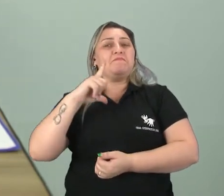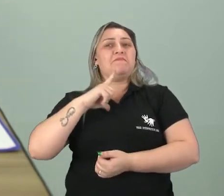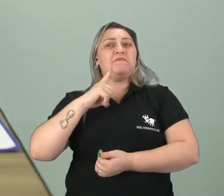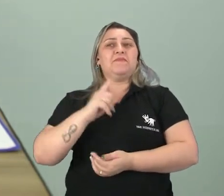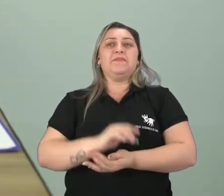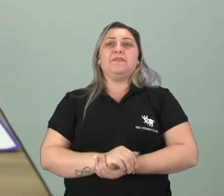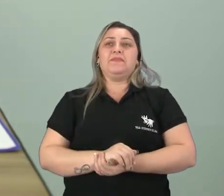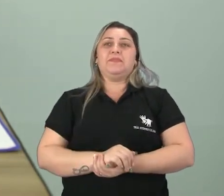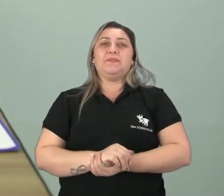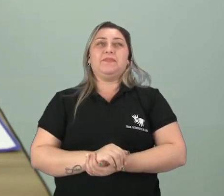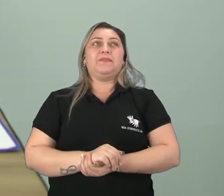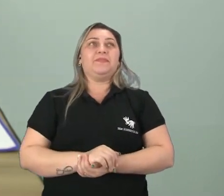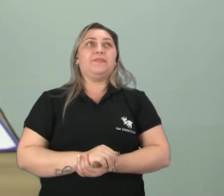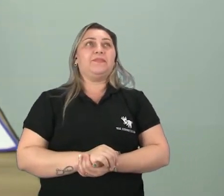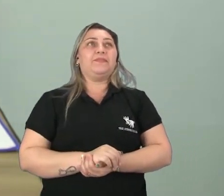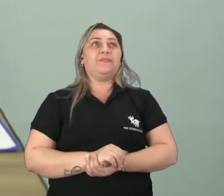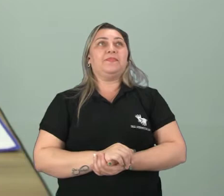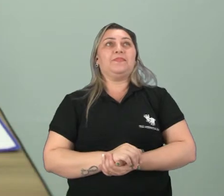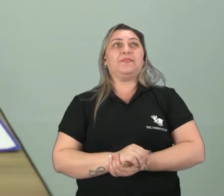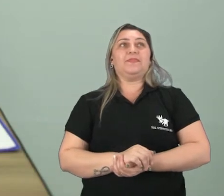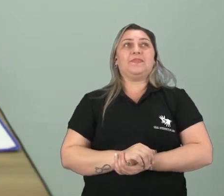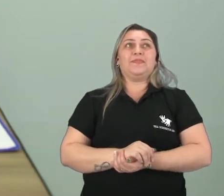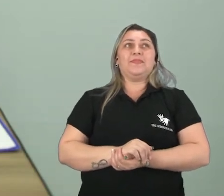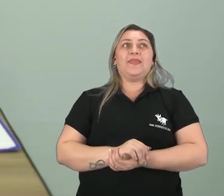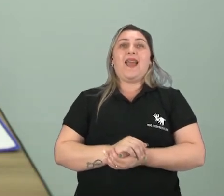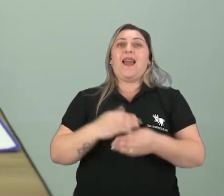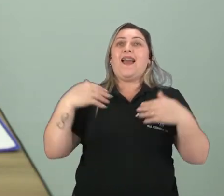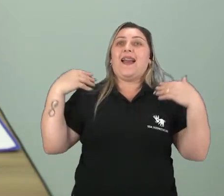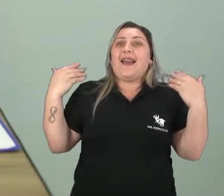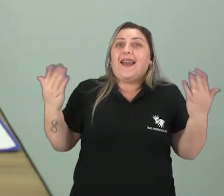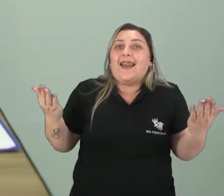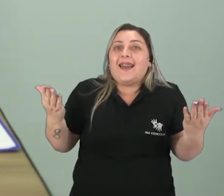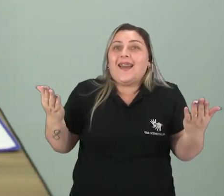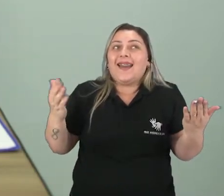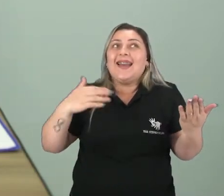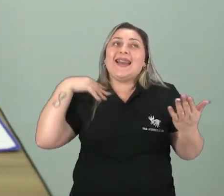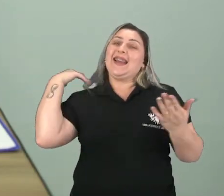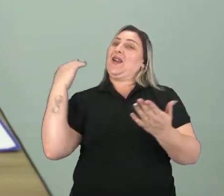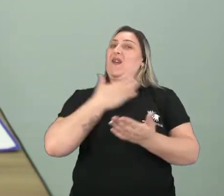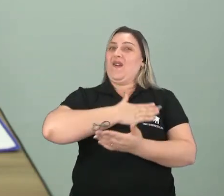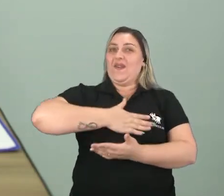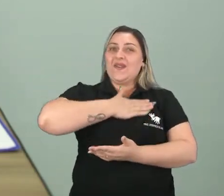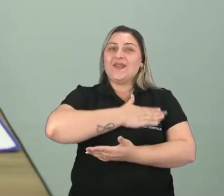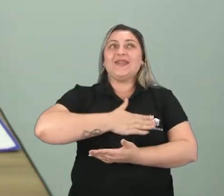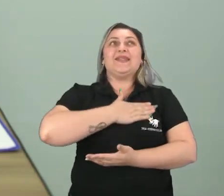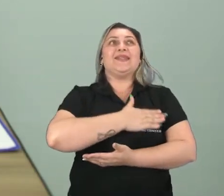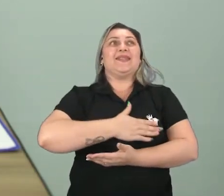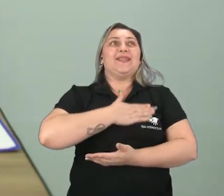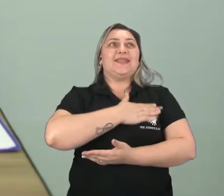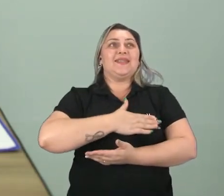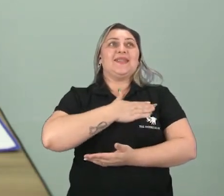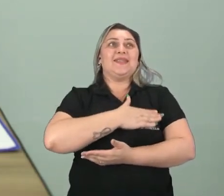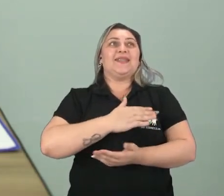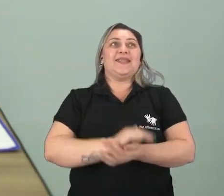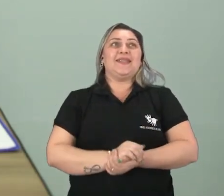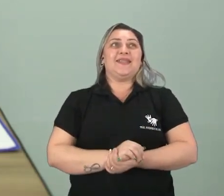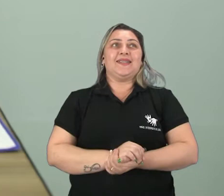que tem aqui em ai tem uma tem uma coisa que todo mundo gosta